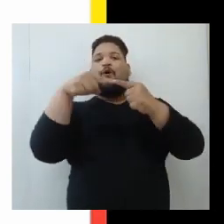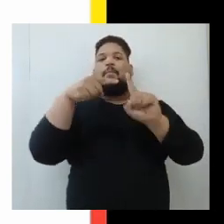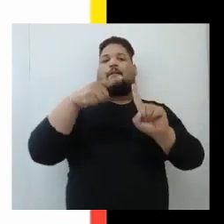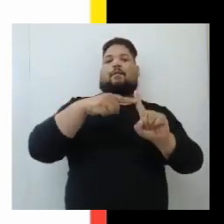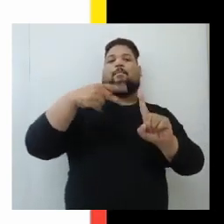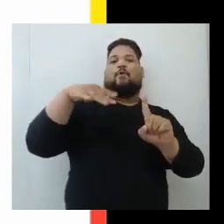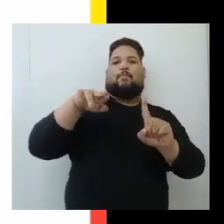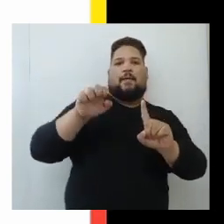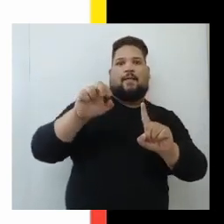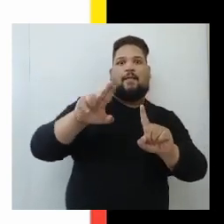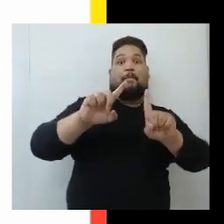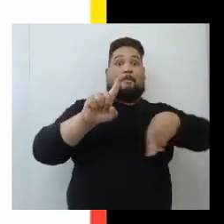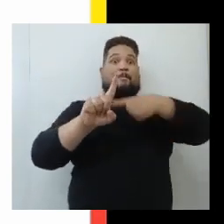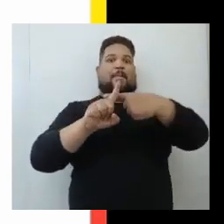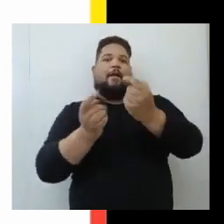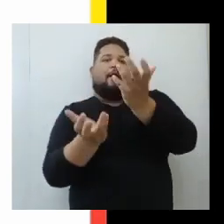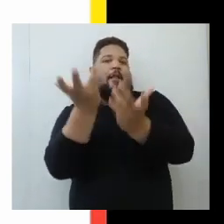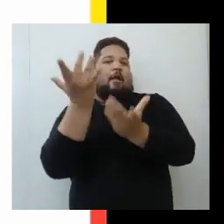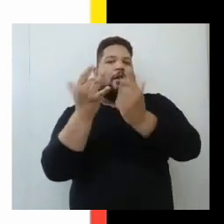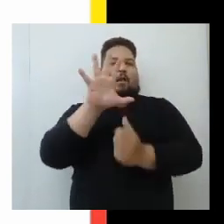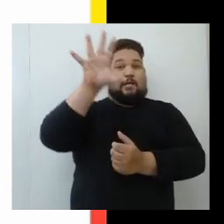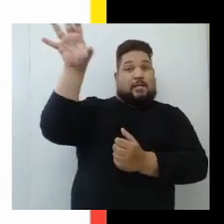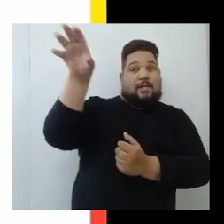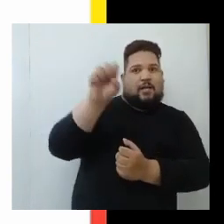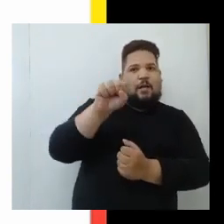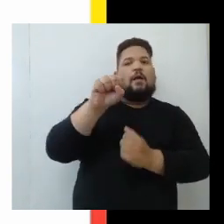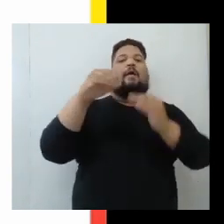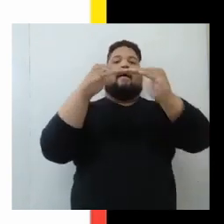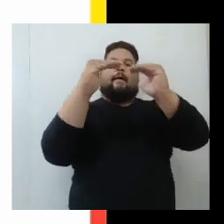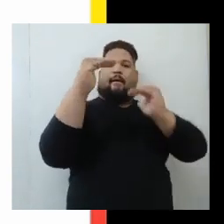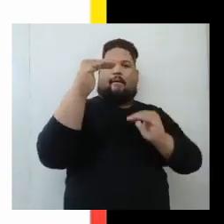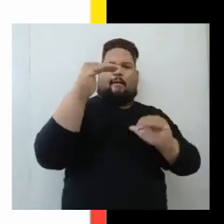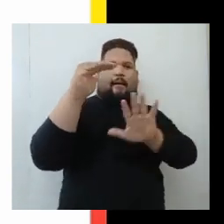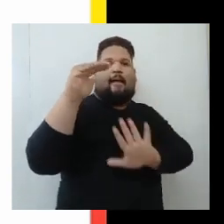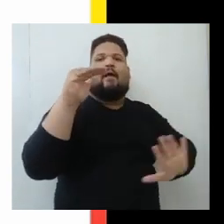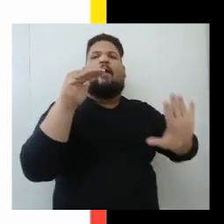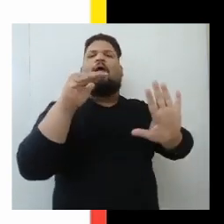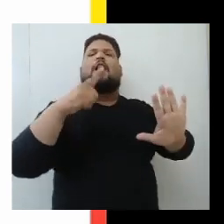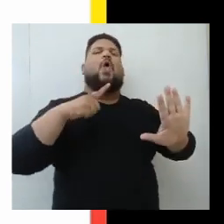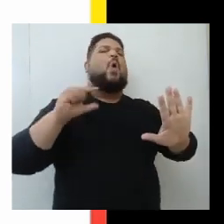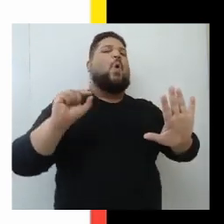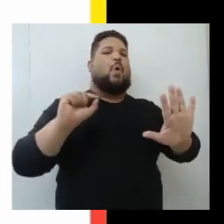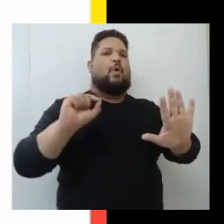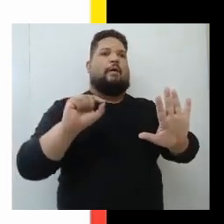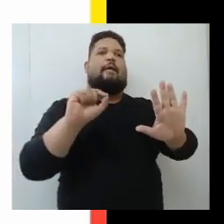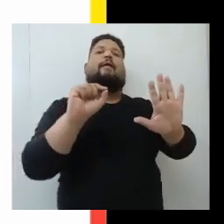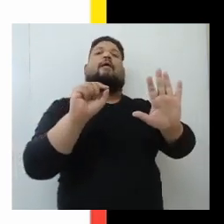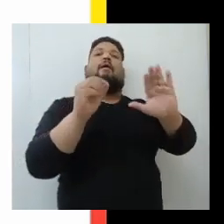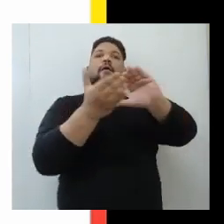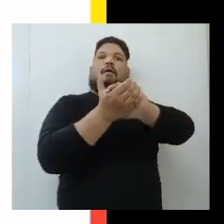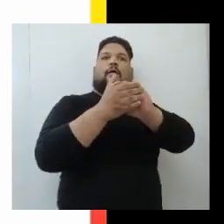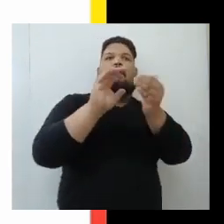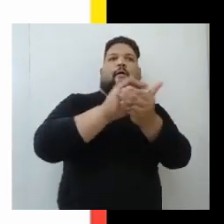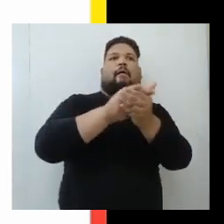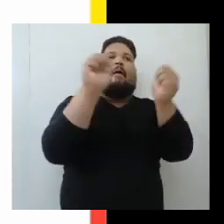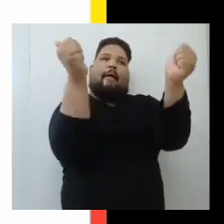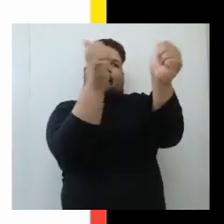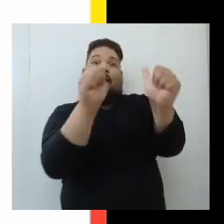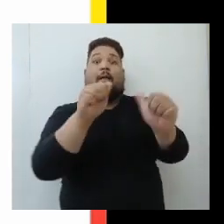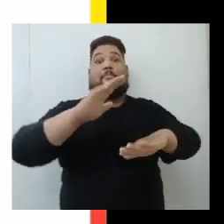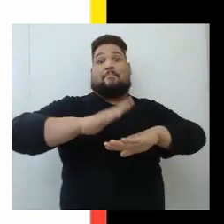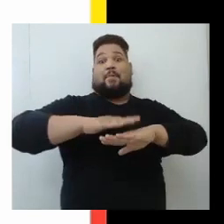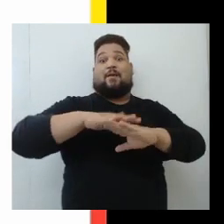fogo divino, e abaixo da figura de Prometeu você tem o molde feito por